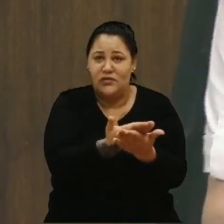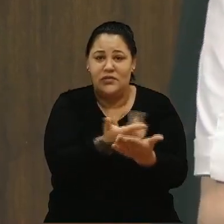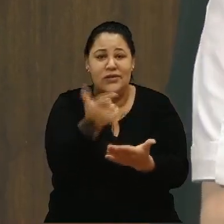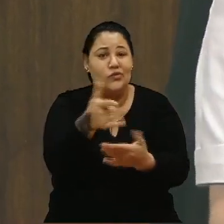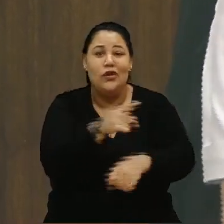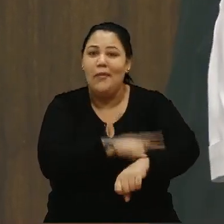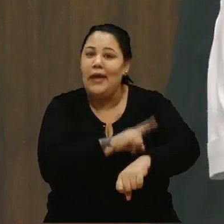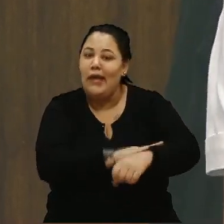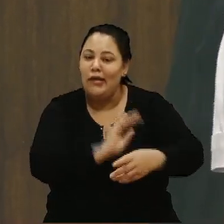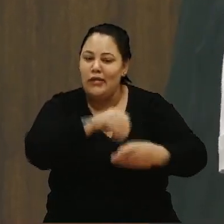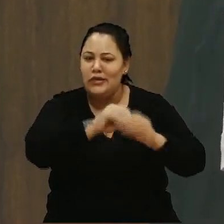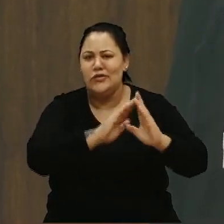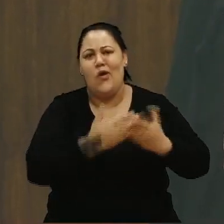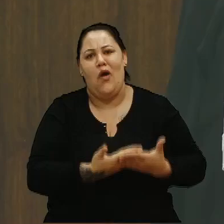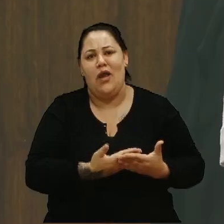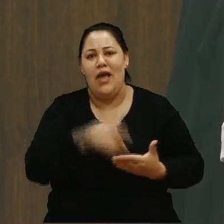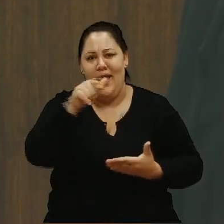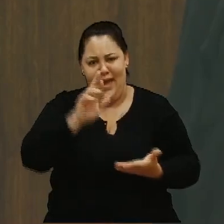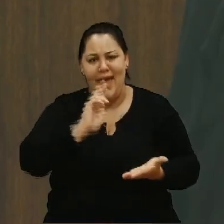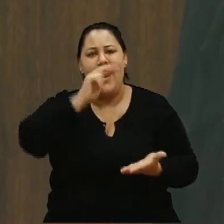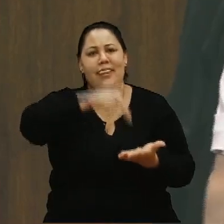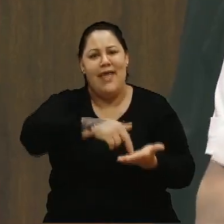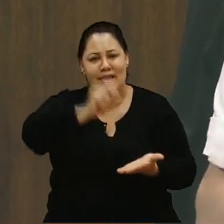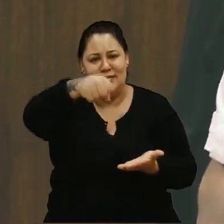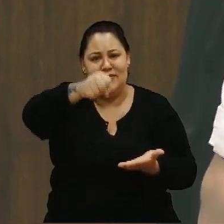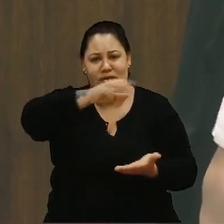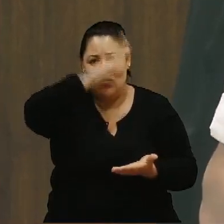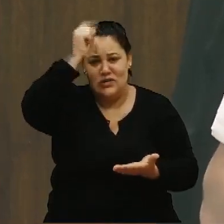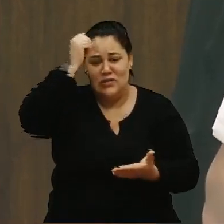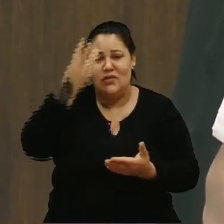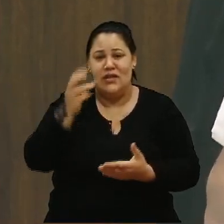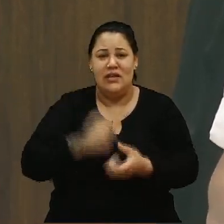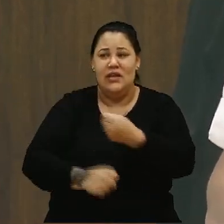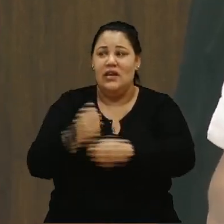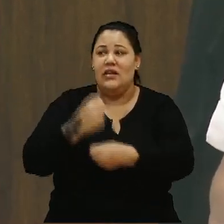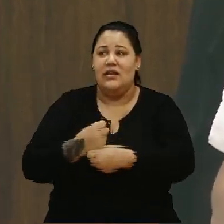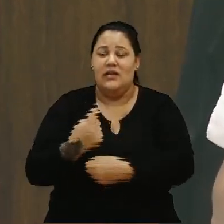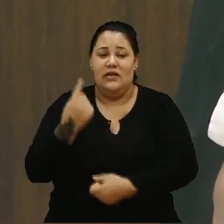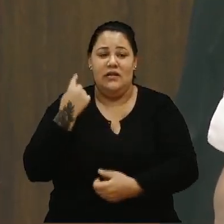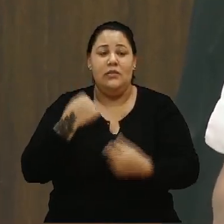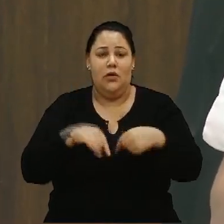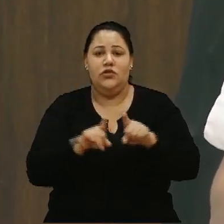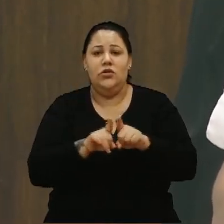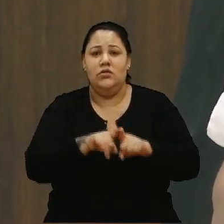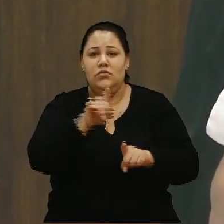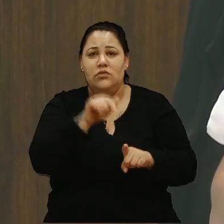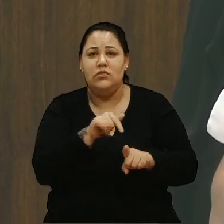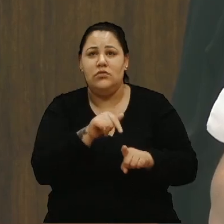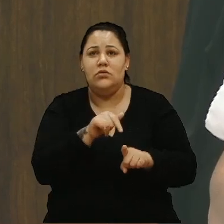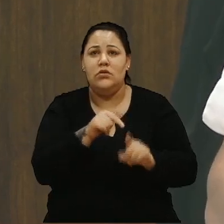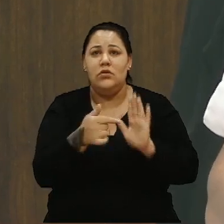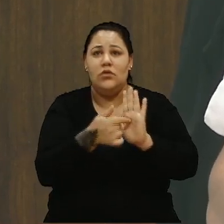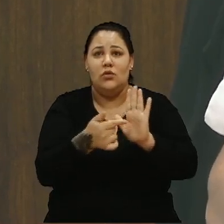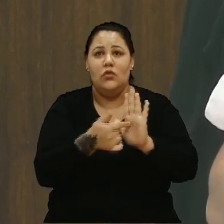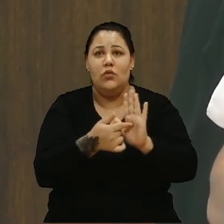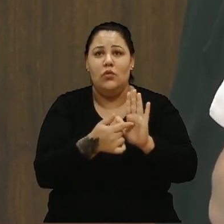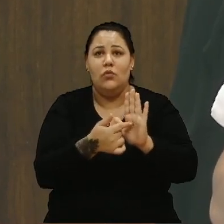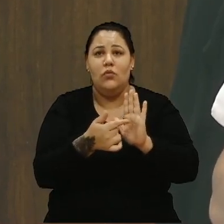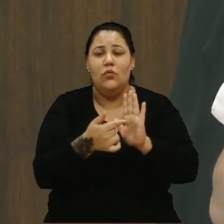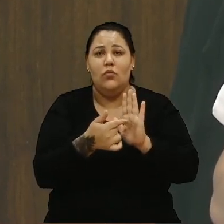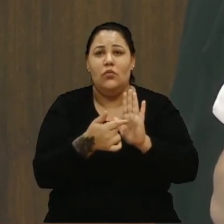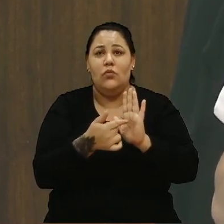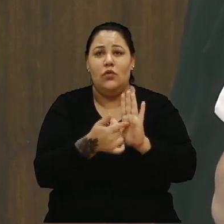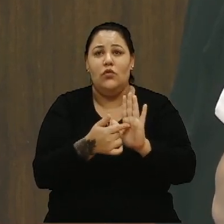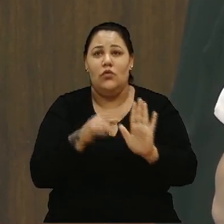banheiro. Essa é a realidade que se encontrava no município há 30 anos atrás. E me incomoda, como me incomodou e apresentei ontem, que nós temos